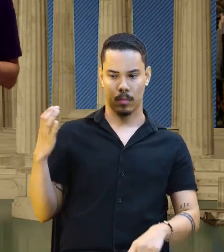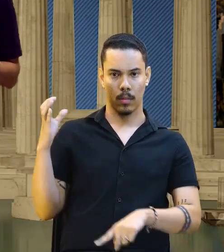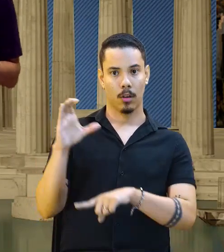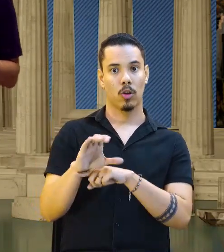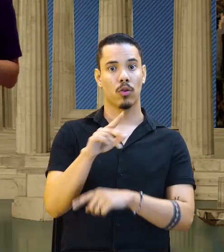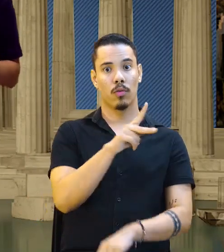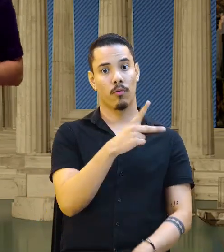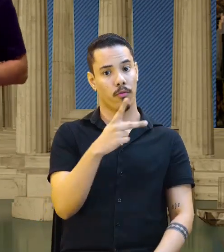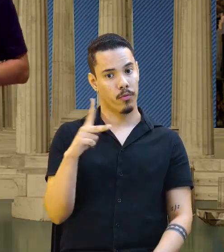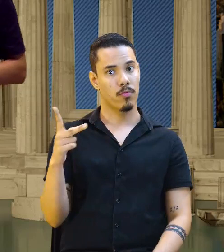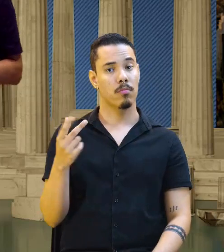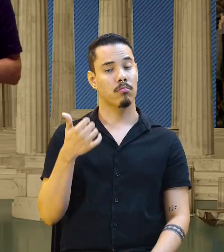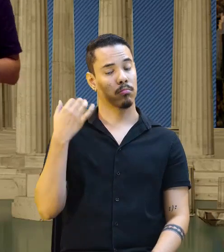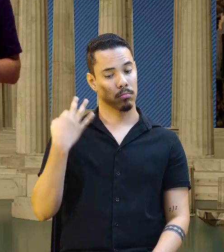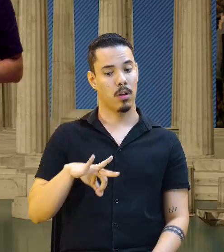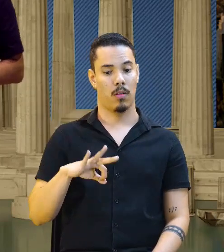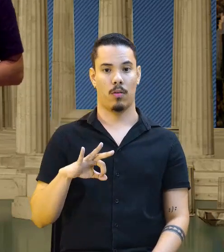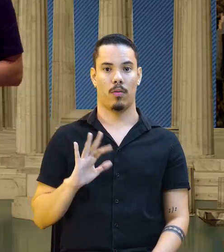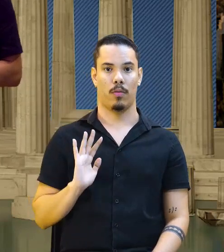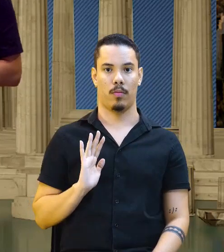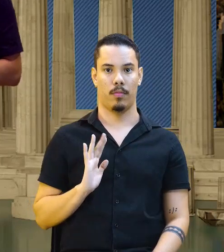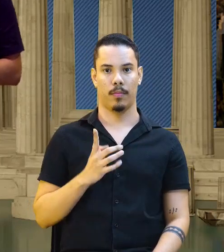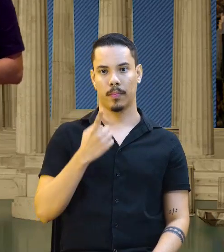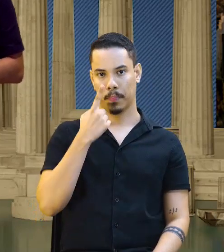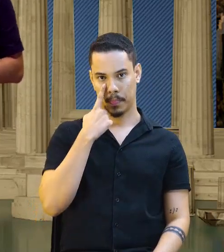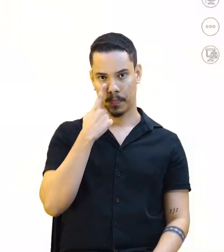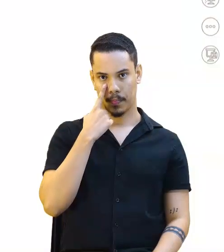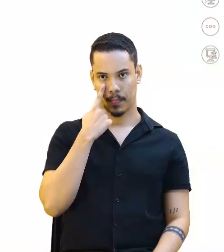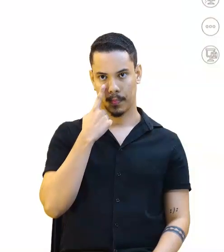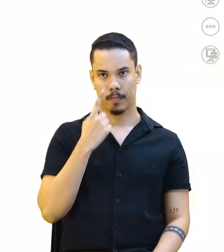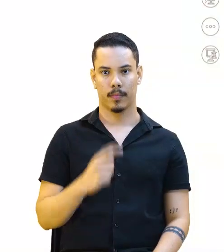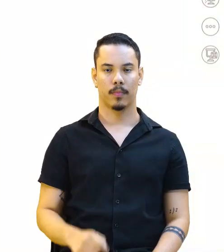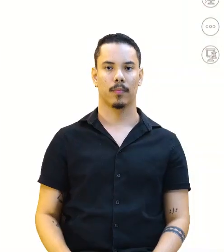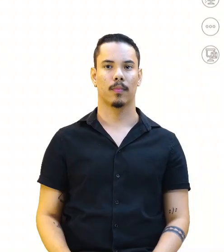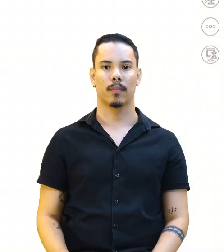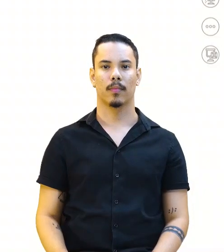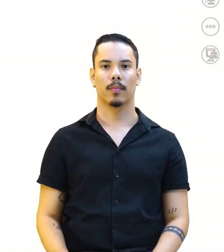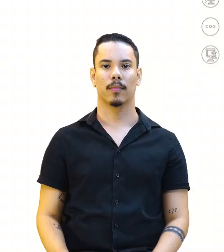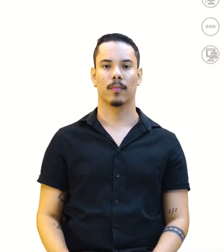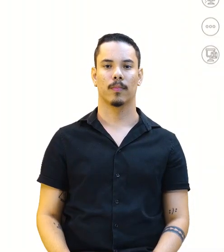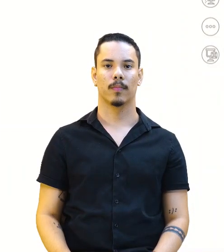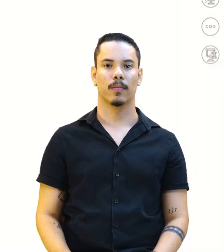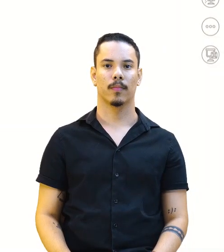estão... corretos. Vamos ver então a resposta, vamos lá? Ó,